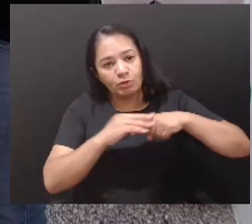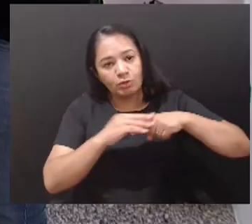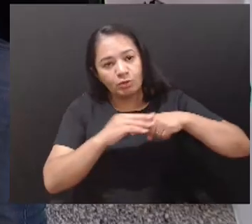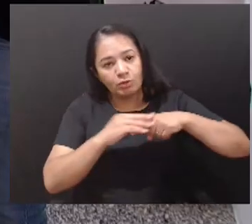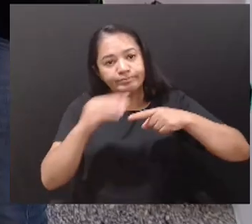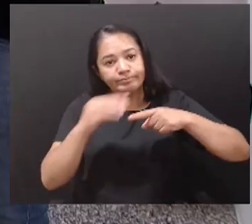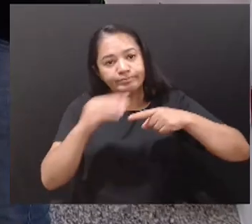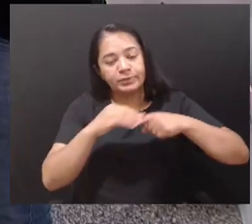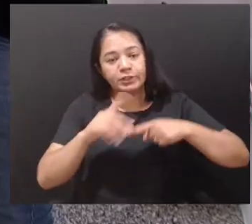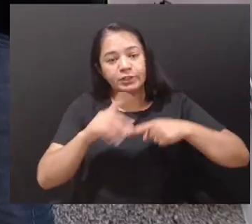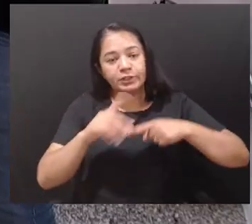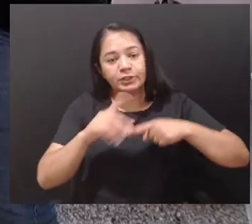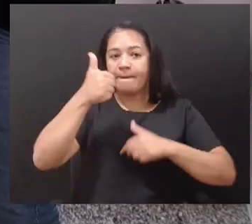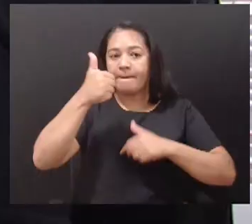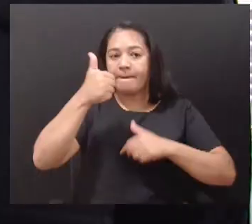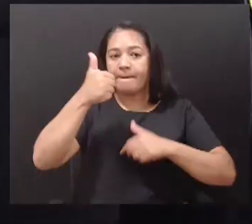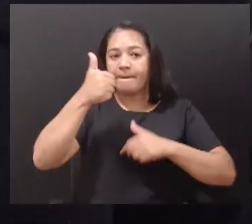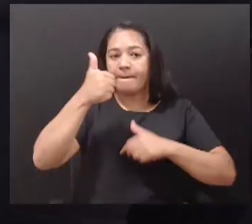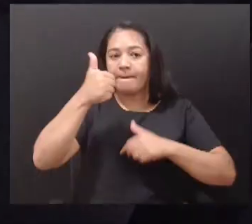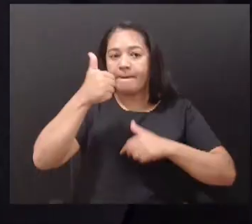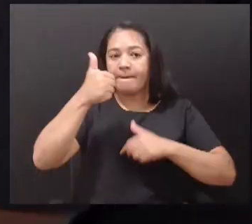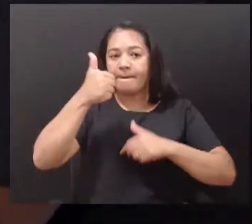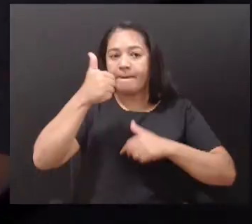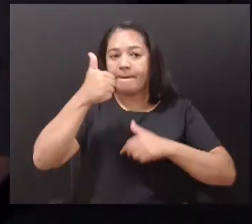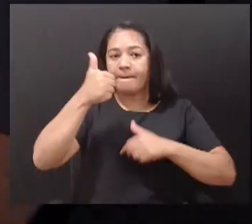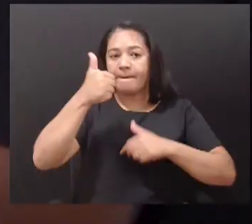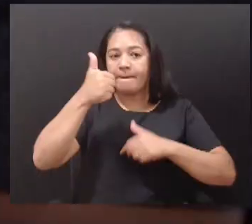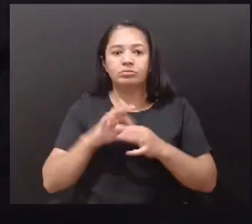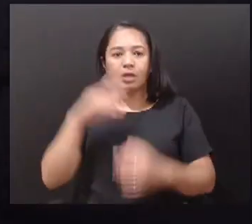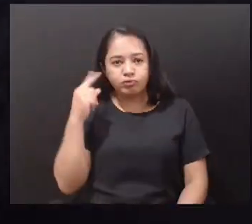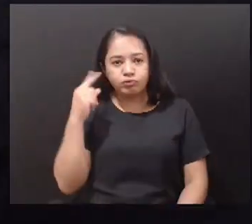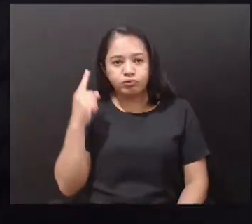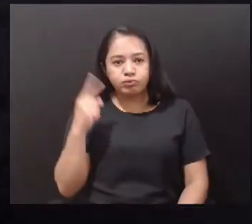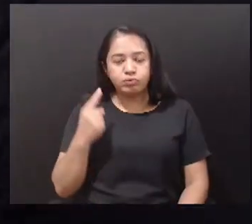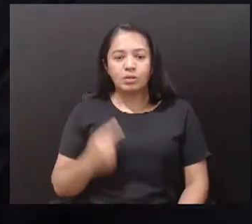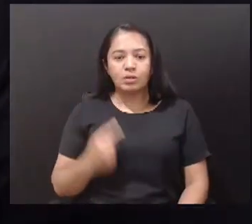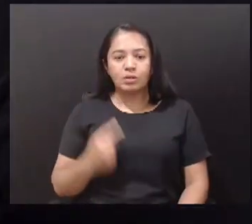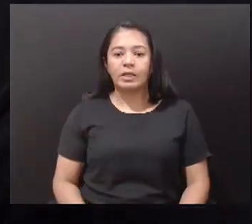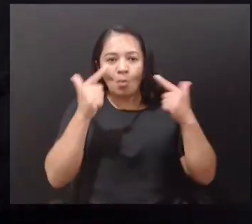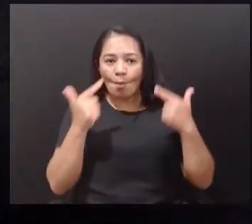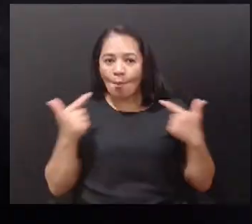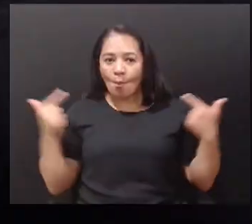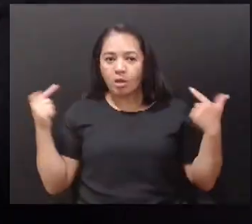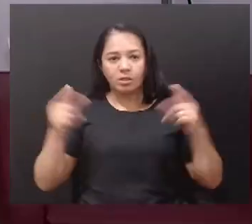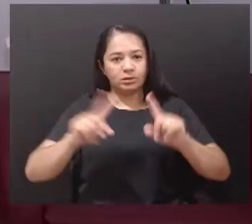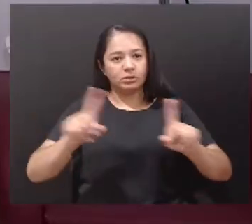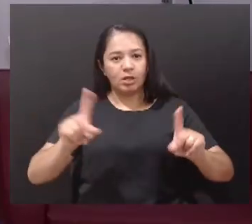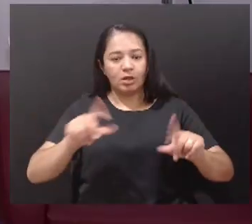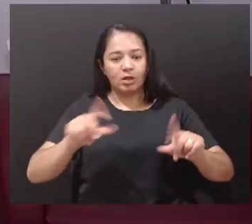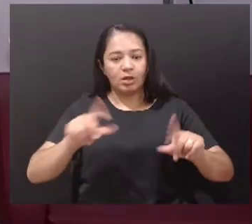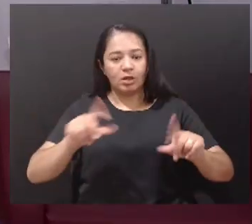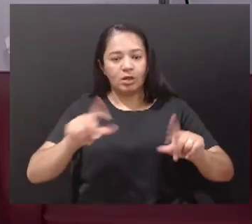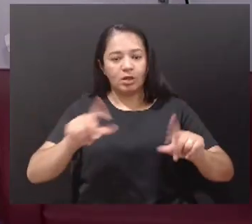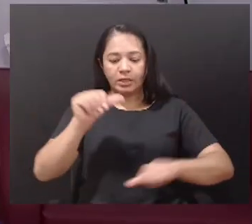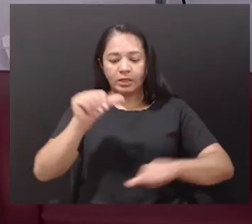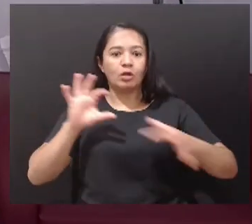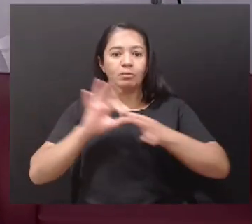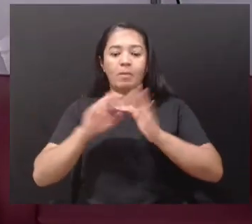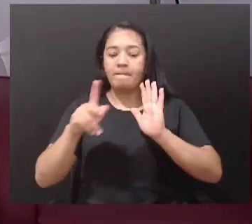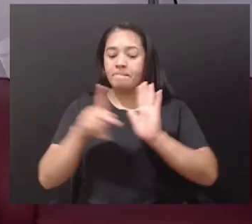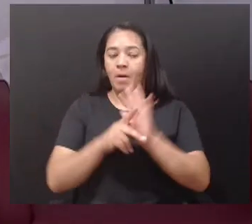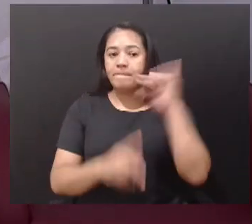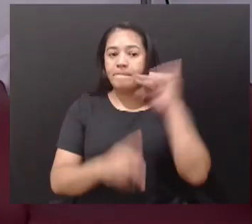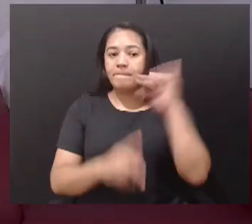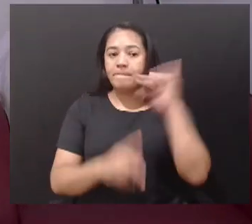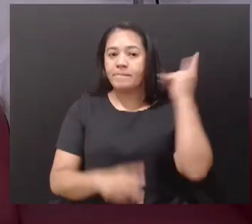é tudo ligado à caixa, tá? Aqui não se alisa cabelo, são transformações ligadas à caixa. Por quê? Porque muita gente